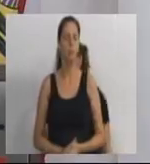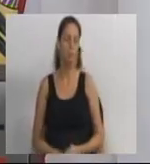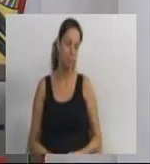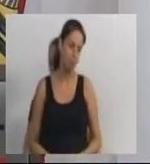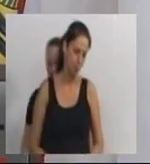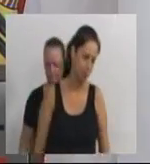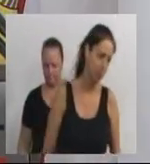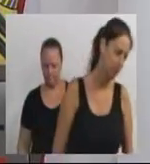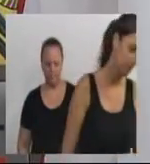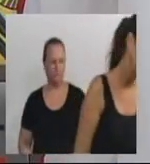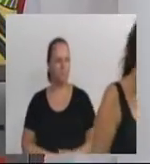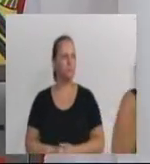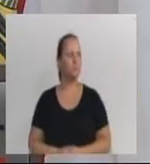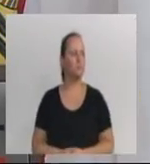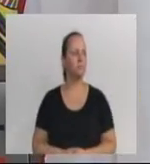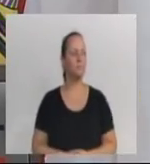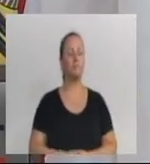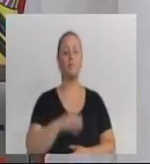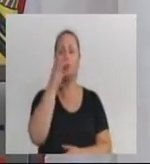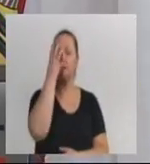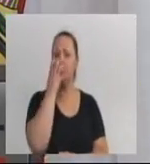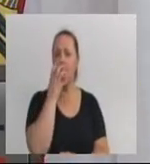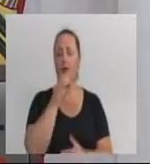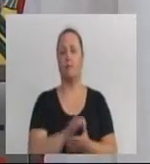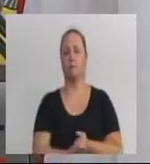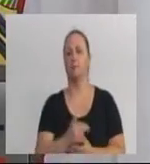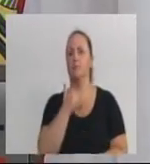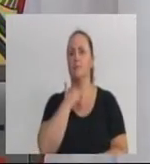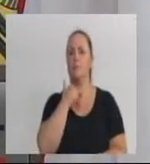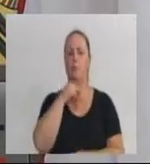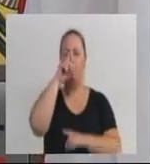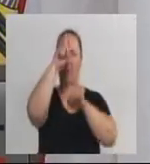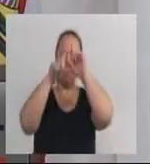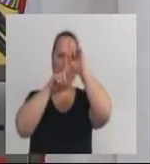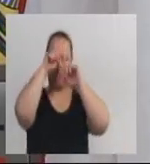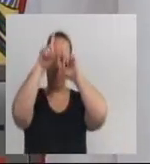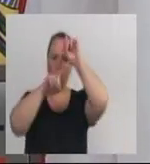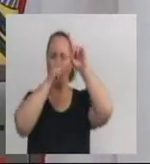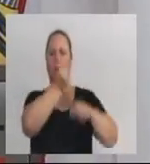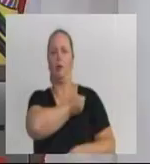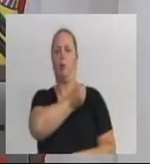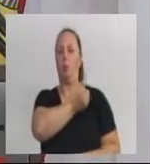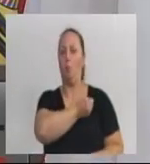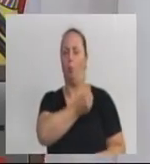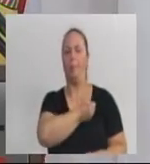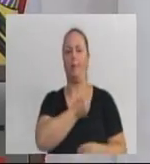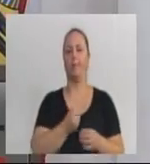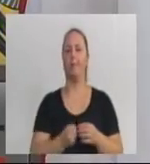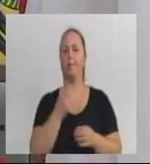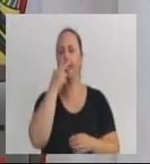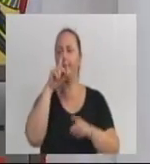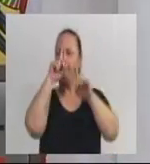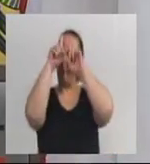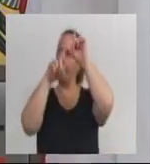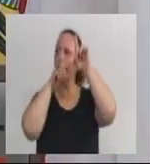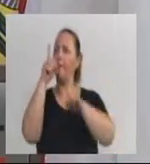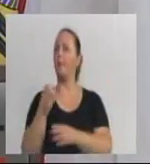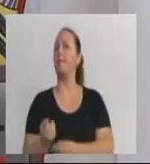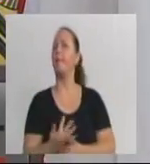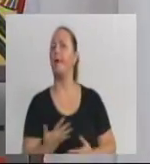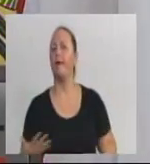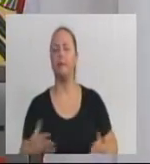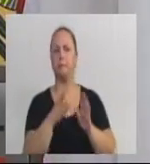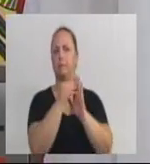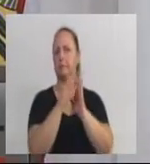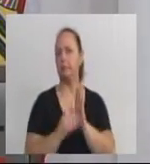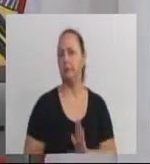com seriedade. Não é inventando números, criando dados, não é? Não é isso. Com relação